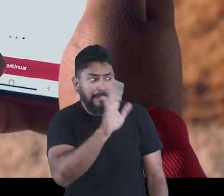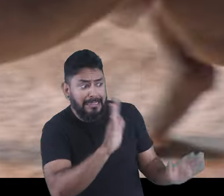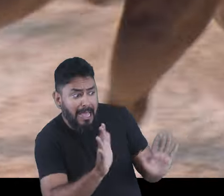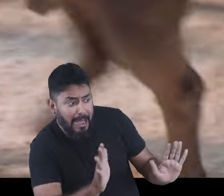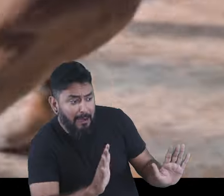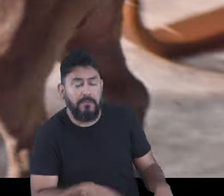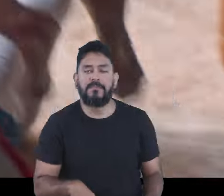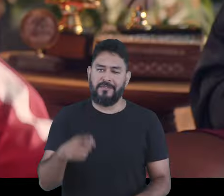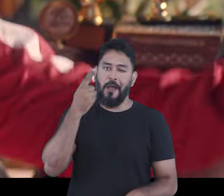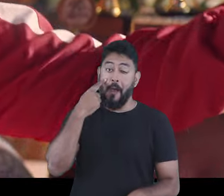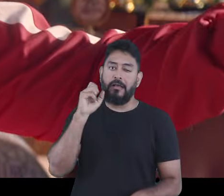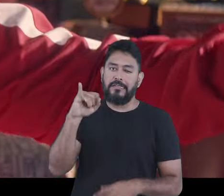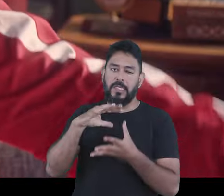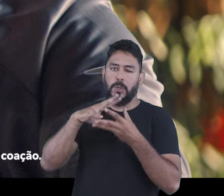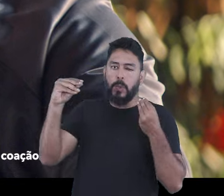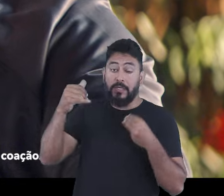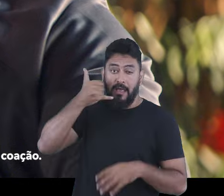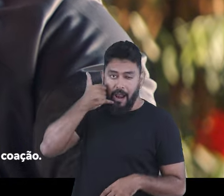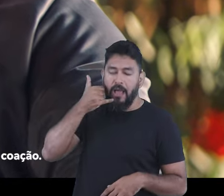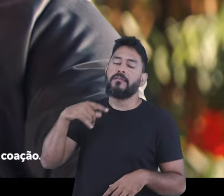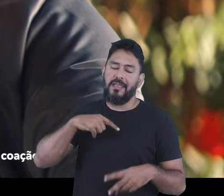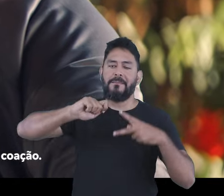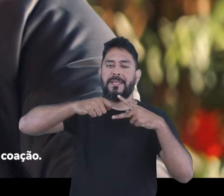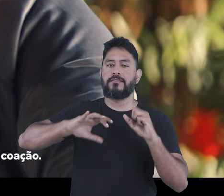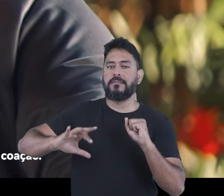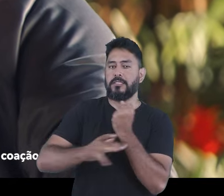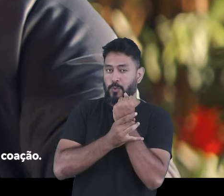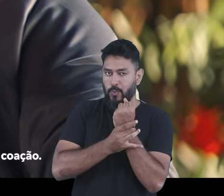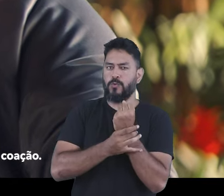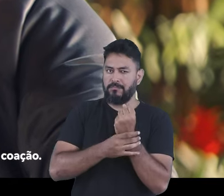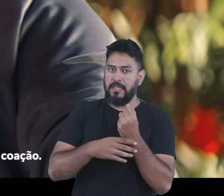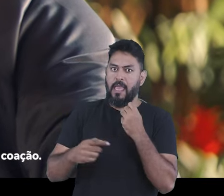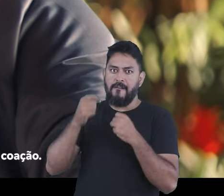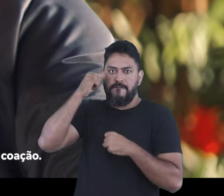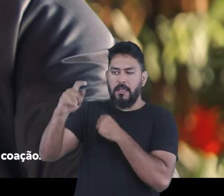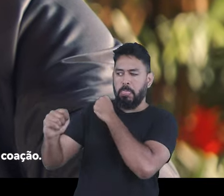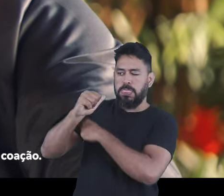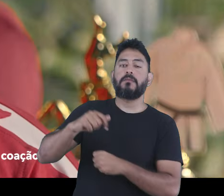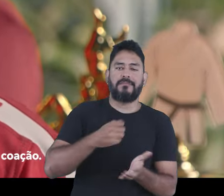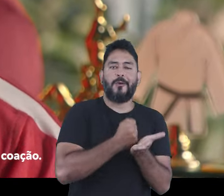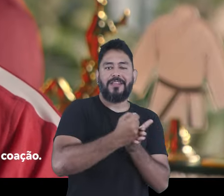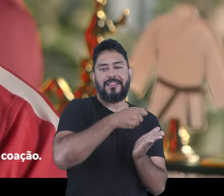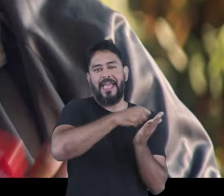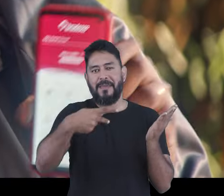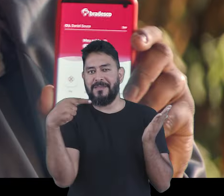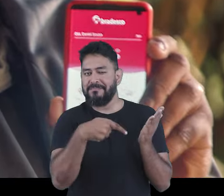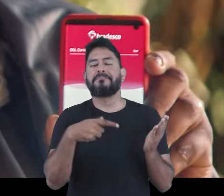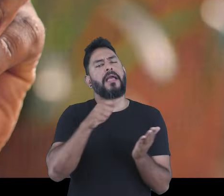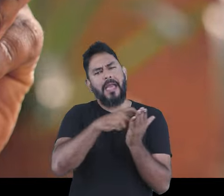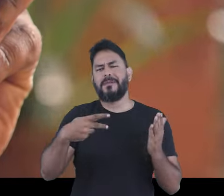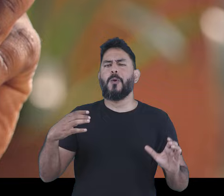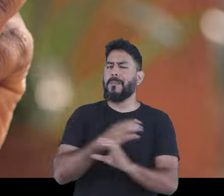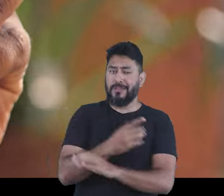cachorro corre com o celular Dabi! Na boca. Ó, se sumirem com seu celular, o Bradesco tem Pix com seguro contra golpes. Contrata